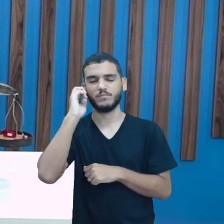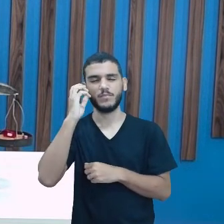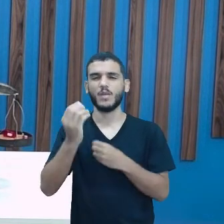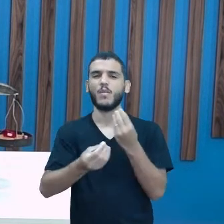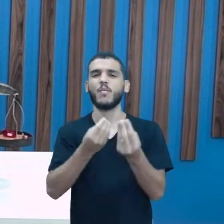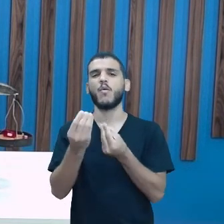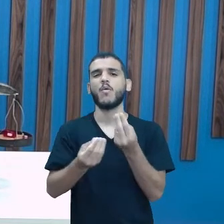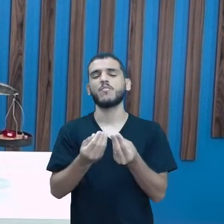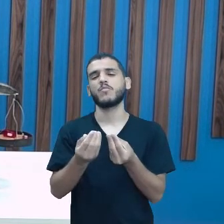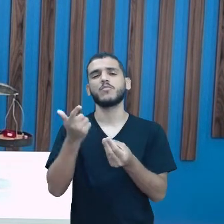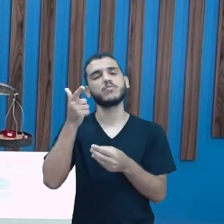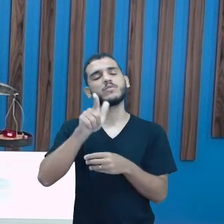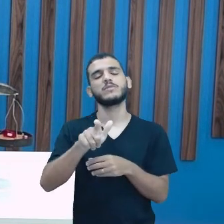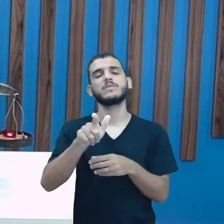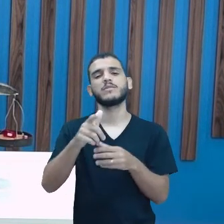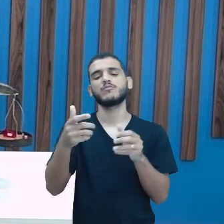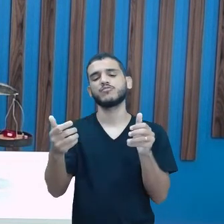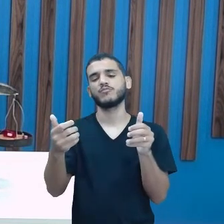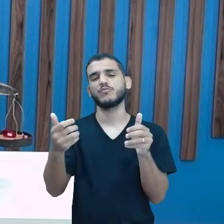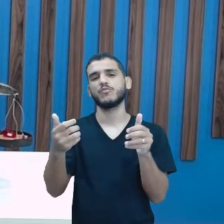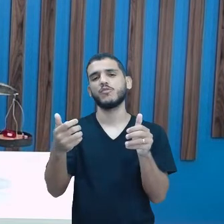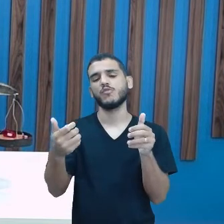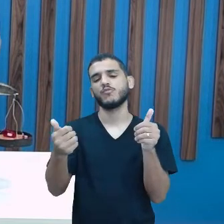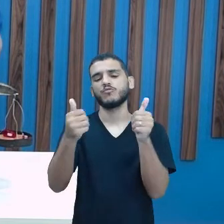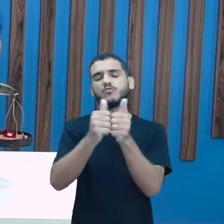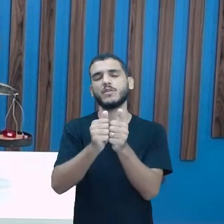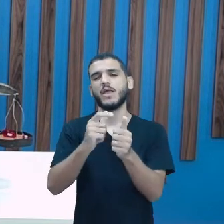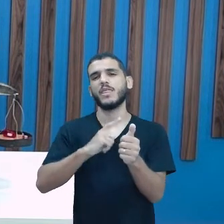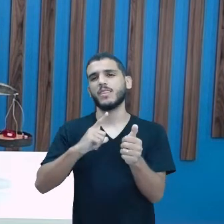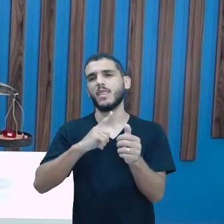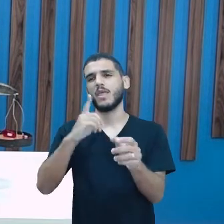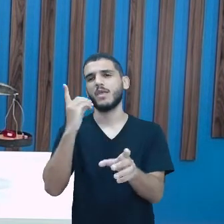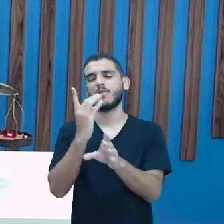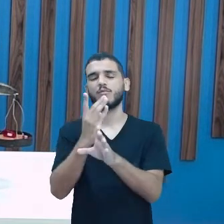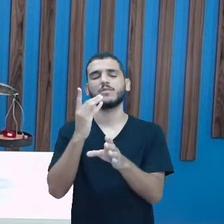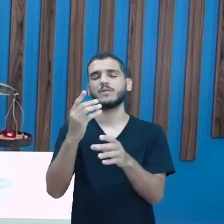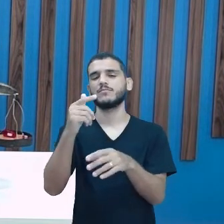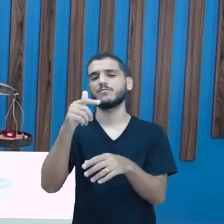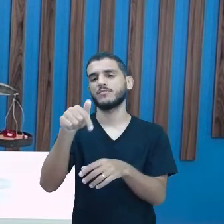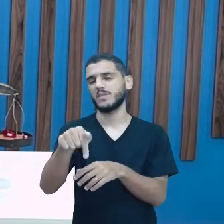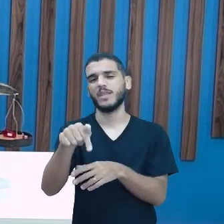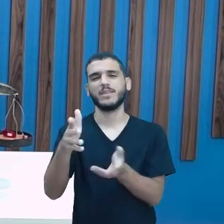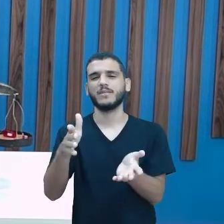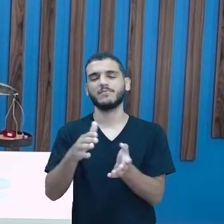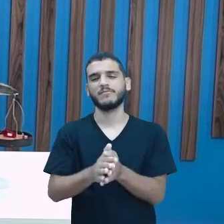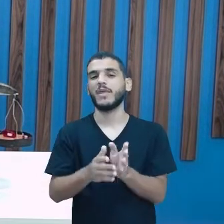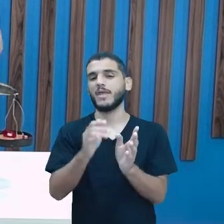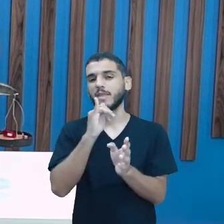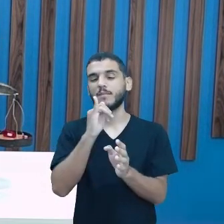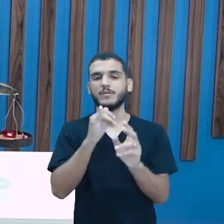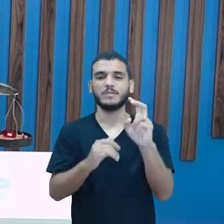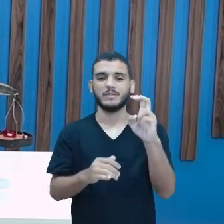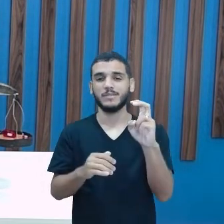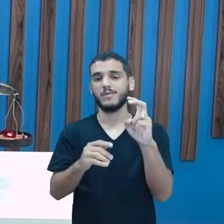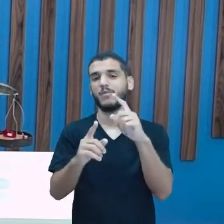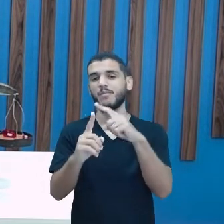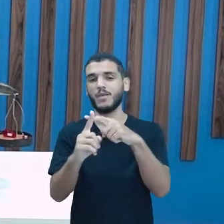juntar também para ter como resultado 7? Eu posso também juntar 5